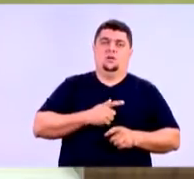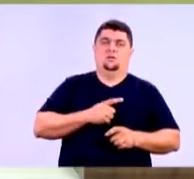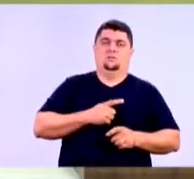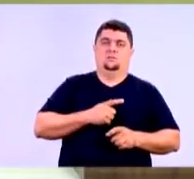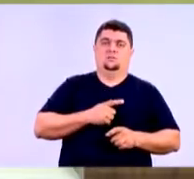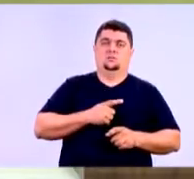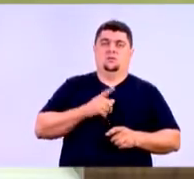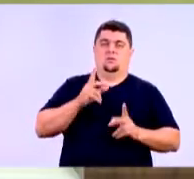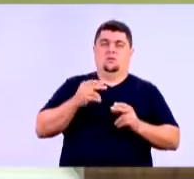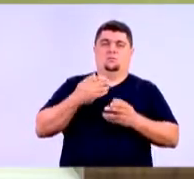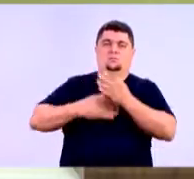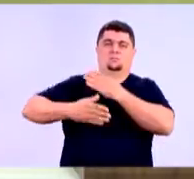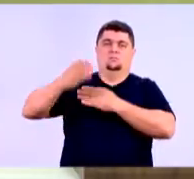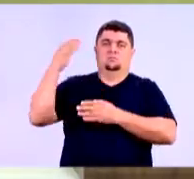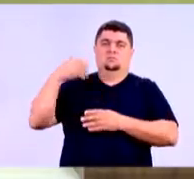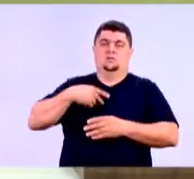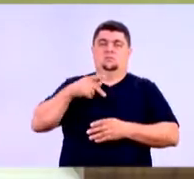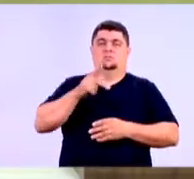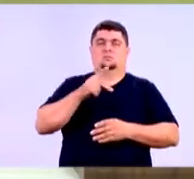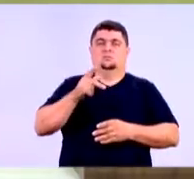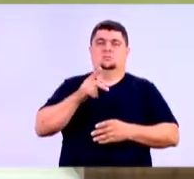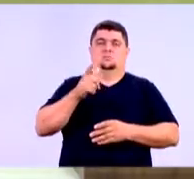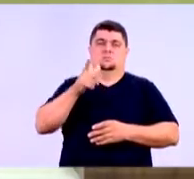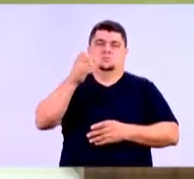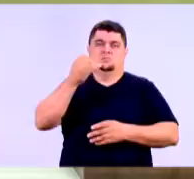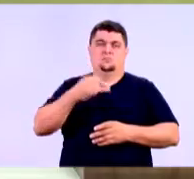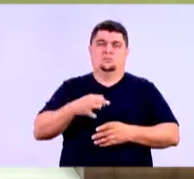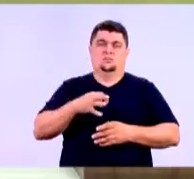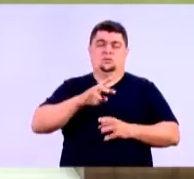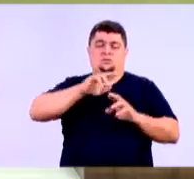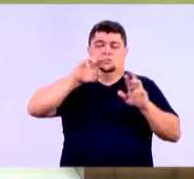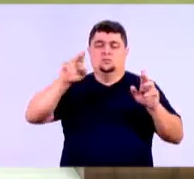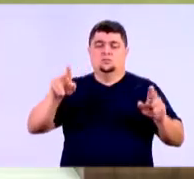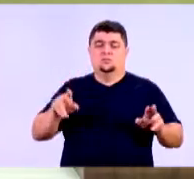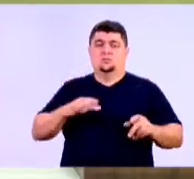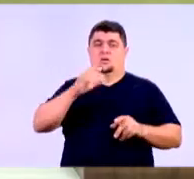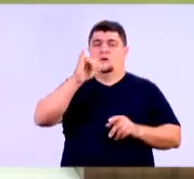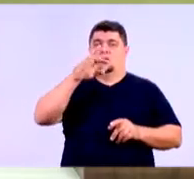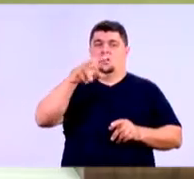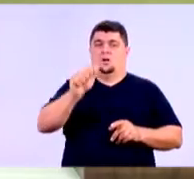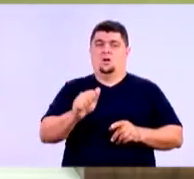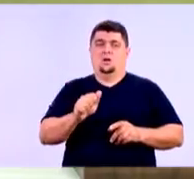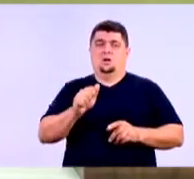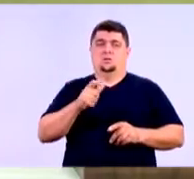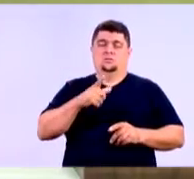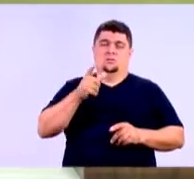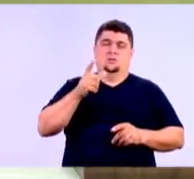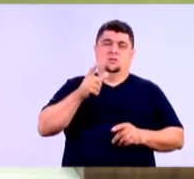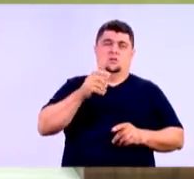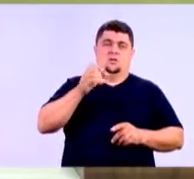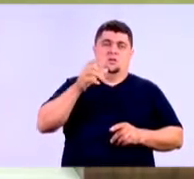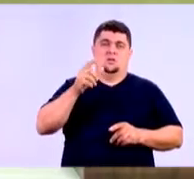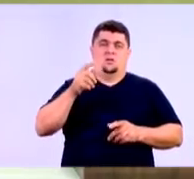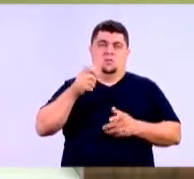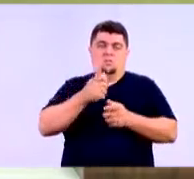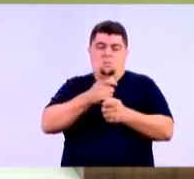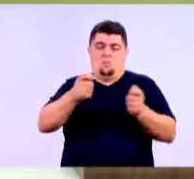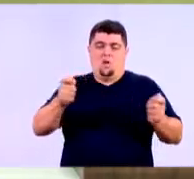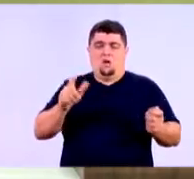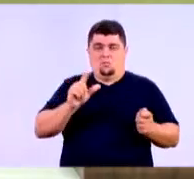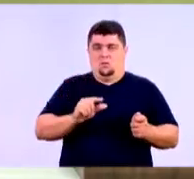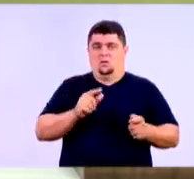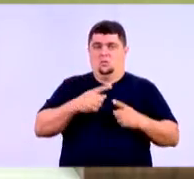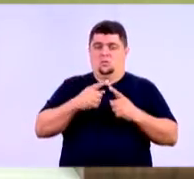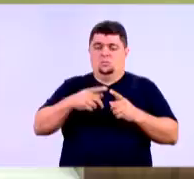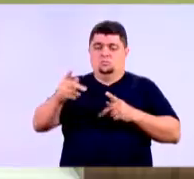começo da aula, onde a professora ressaltou a variabilidade do fluxo de caixa, que quanto menor, melhor. Porque você já faz todo um